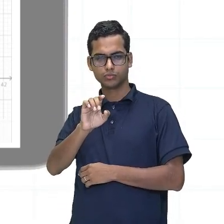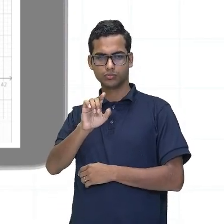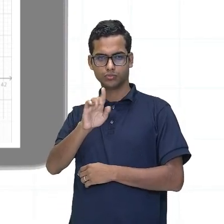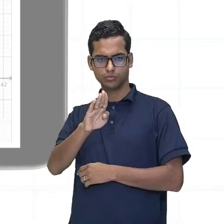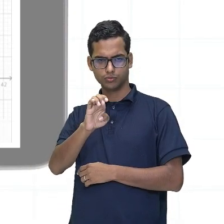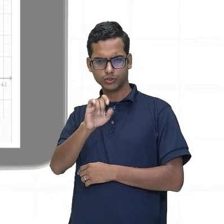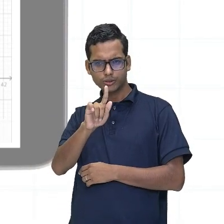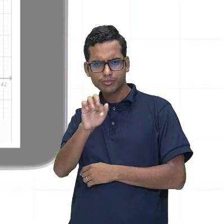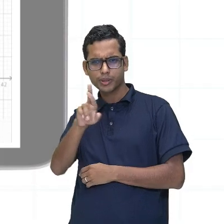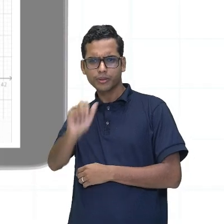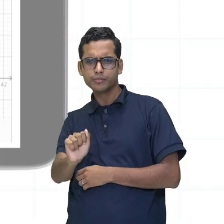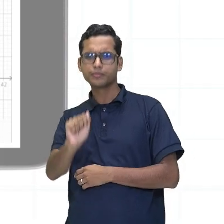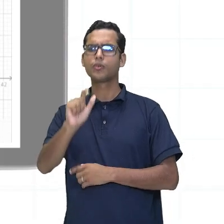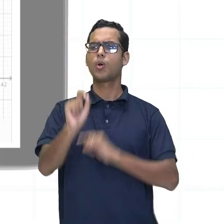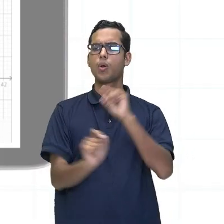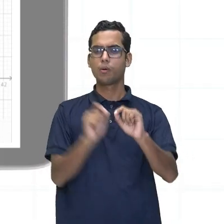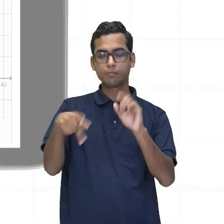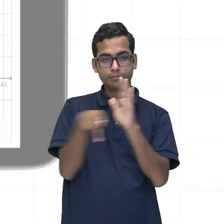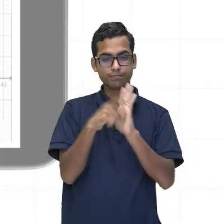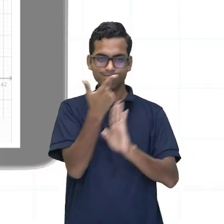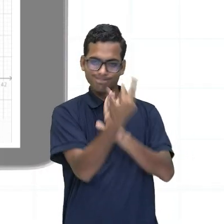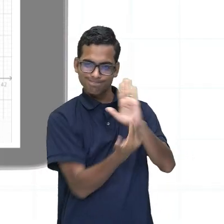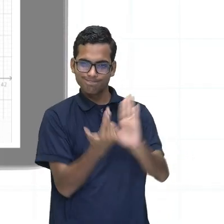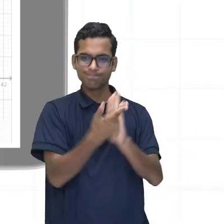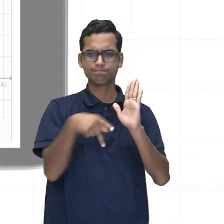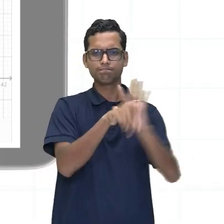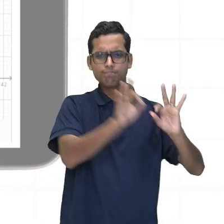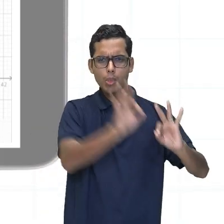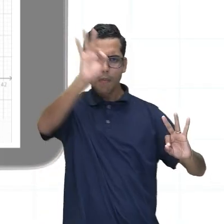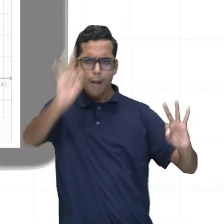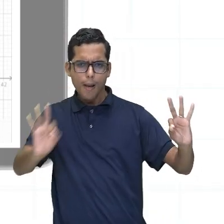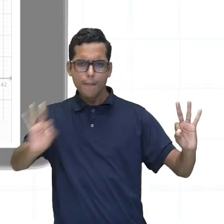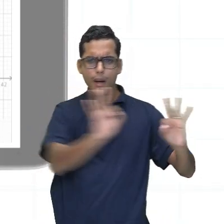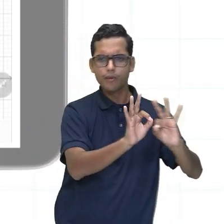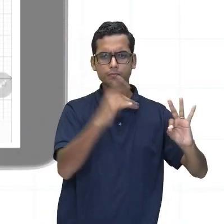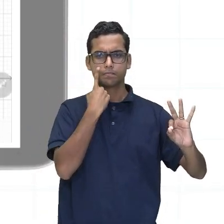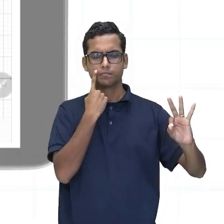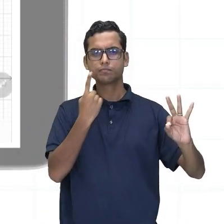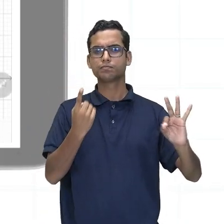um triângulo e vamos identificar as suas medidas.